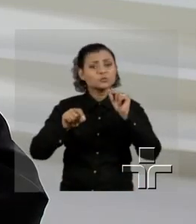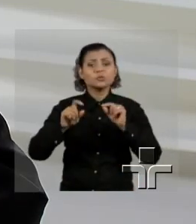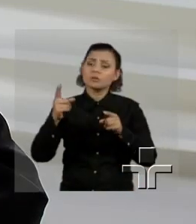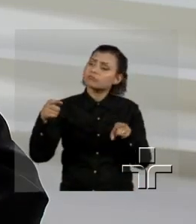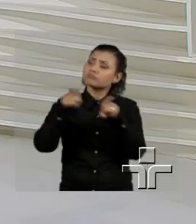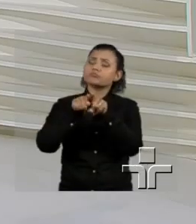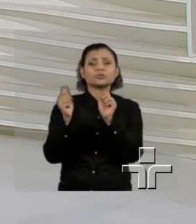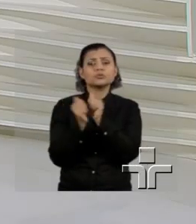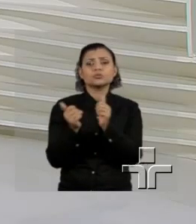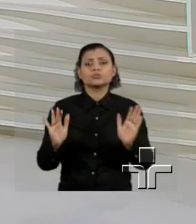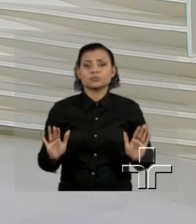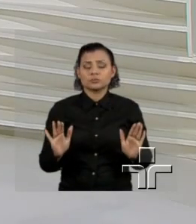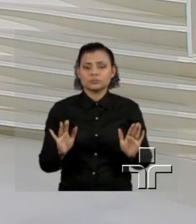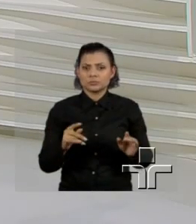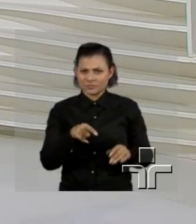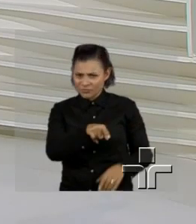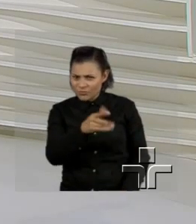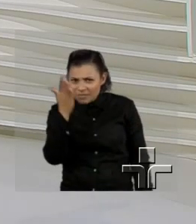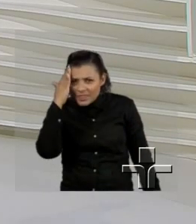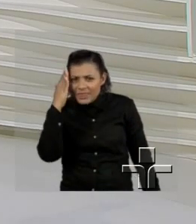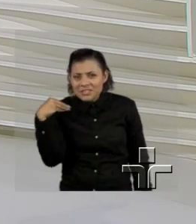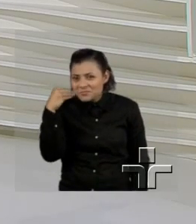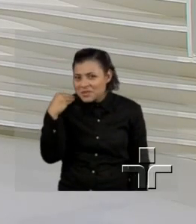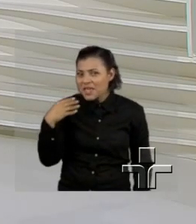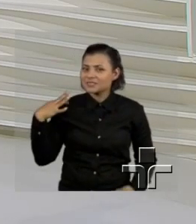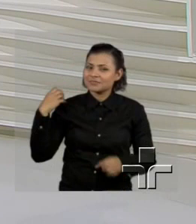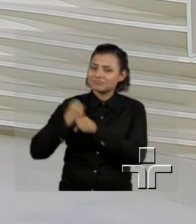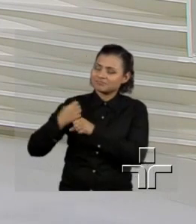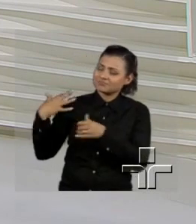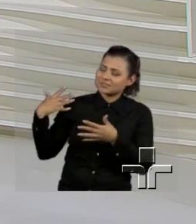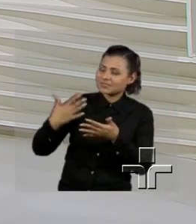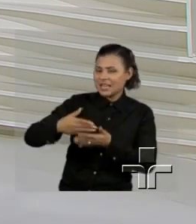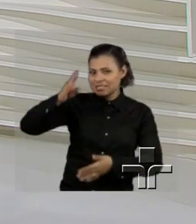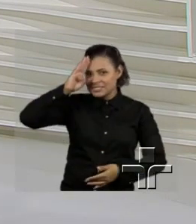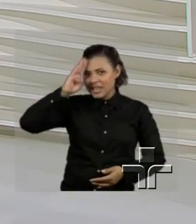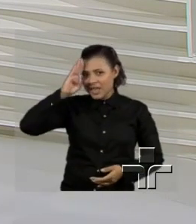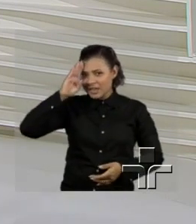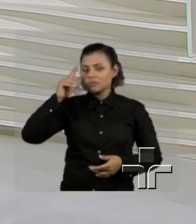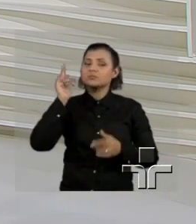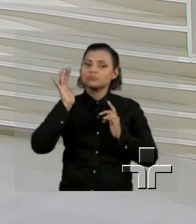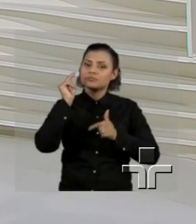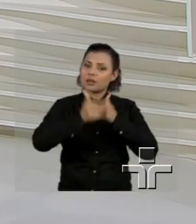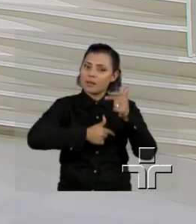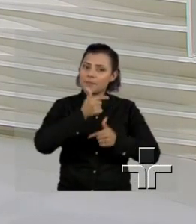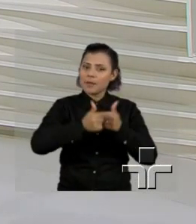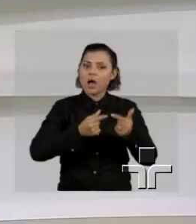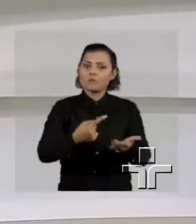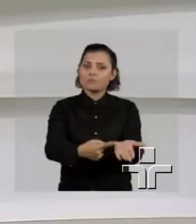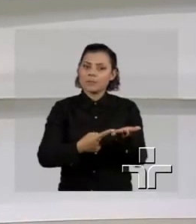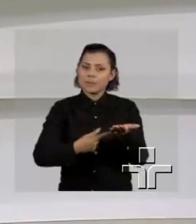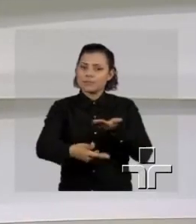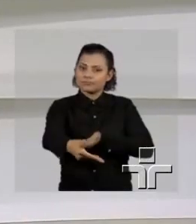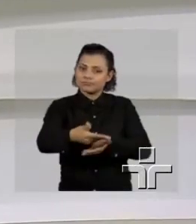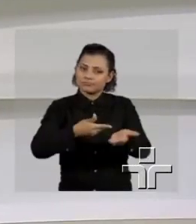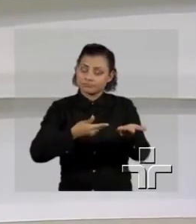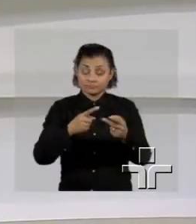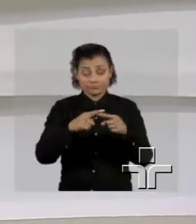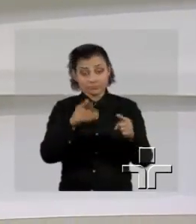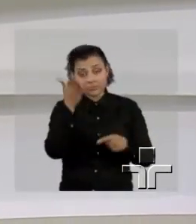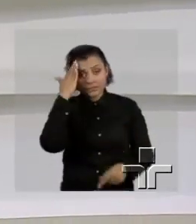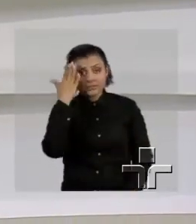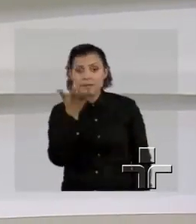pode criminalizar. Né? Mas da parte do governo, o senhor há pouco usou a palavra confusão. Não falta uma agenda clara e permanente de